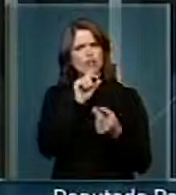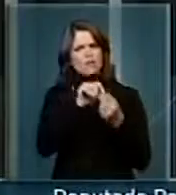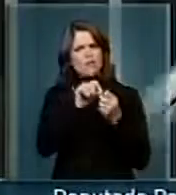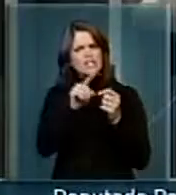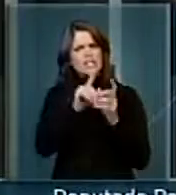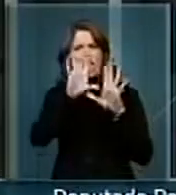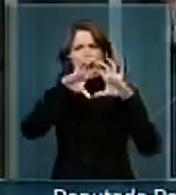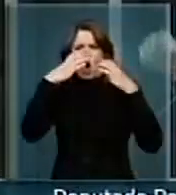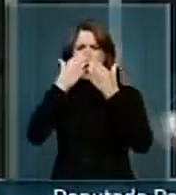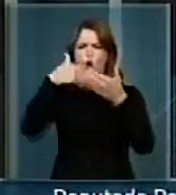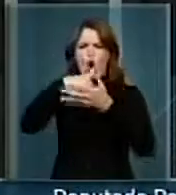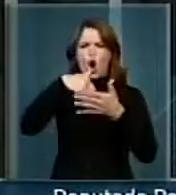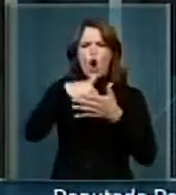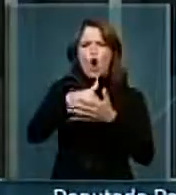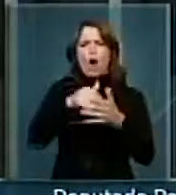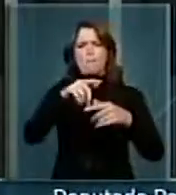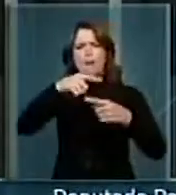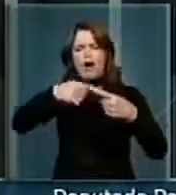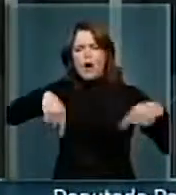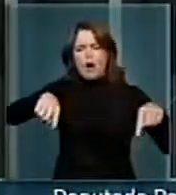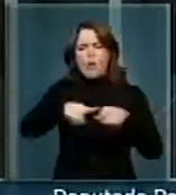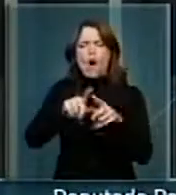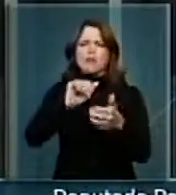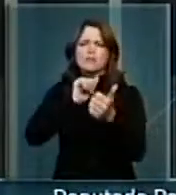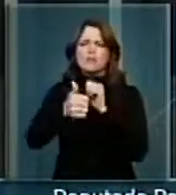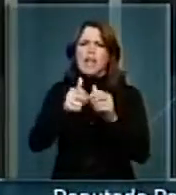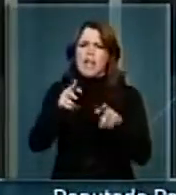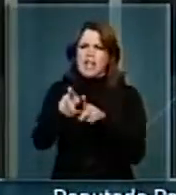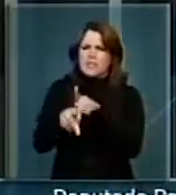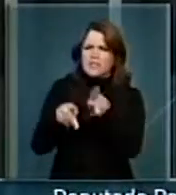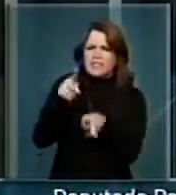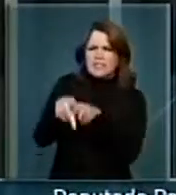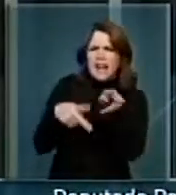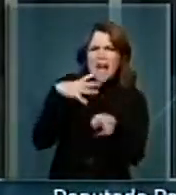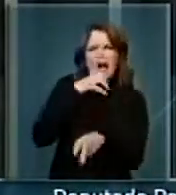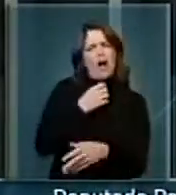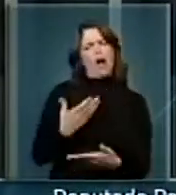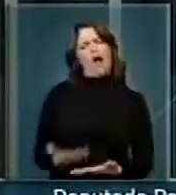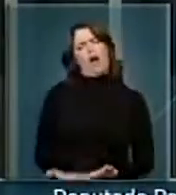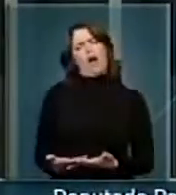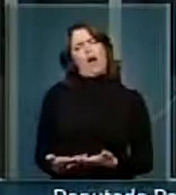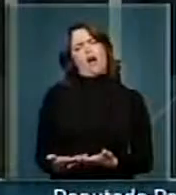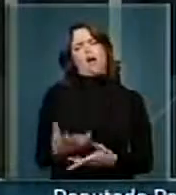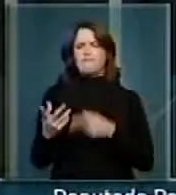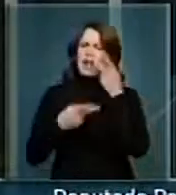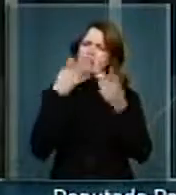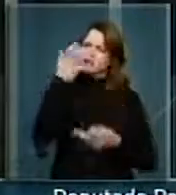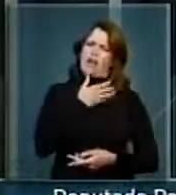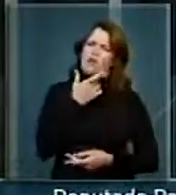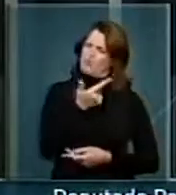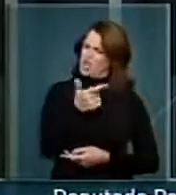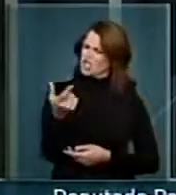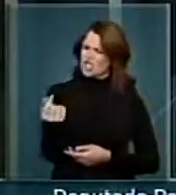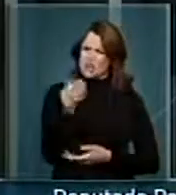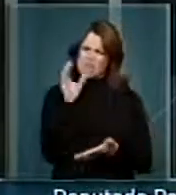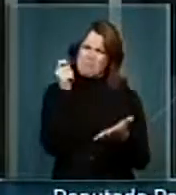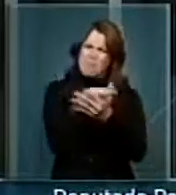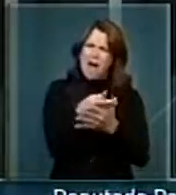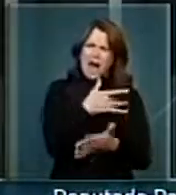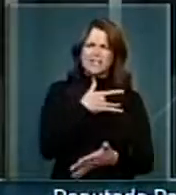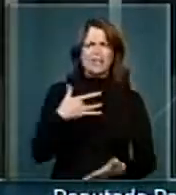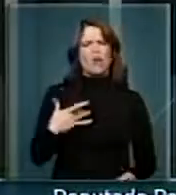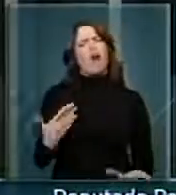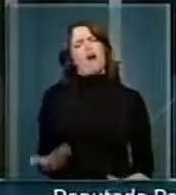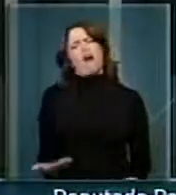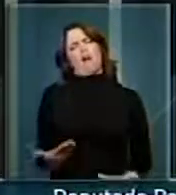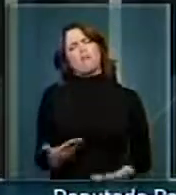estádio, quadras esportivas, trem-bala, ora só que faltava, e não tem dinheiro para financiar a